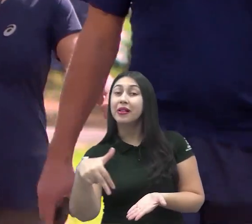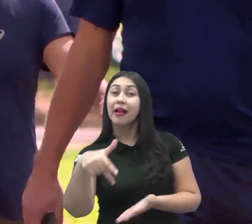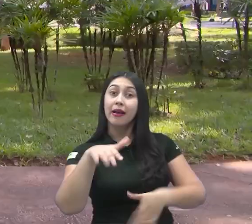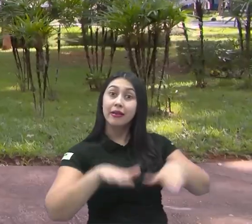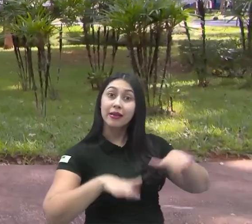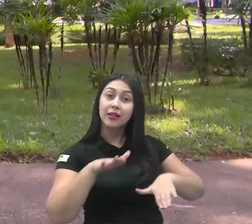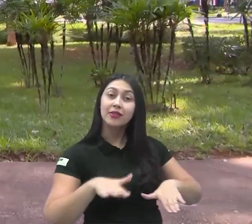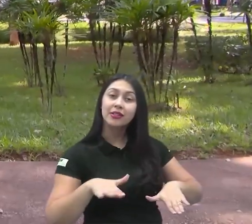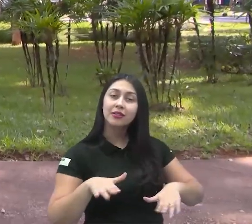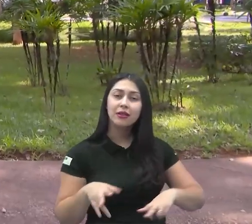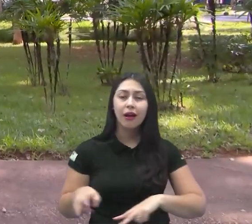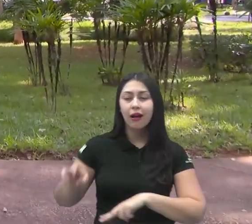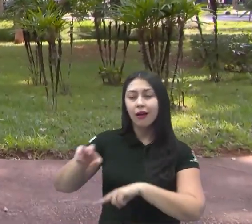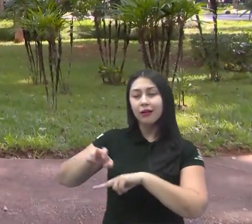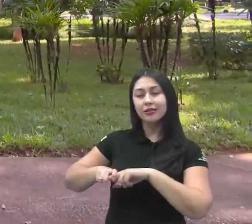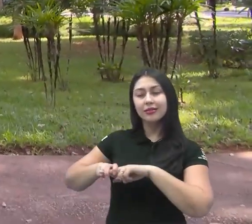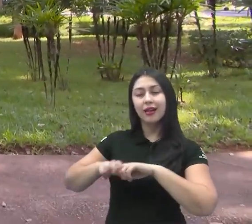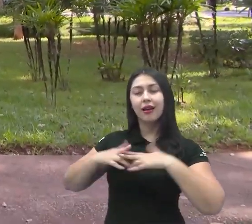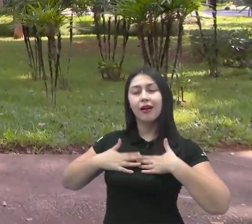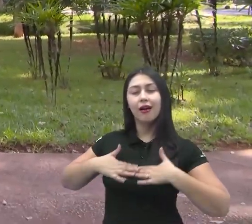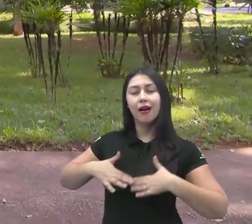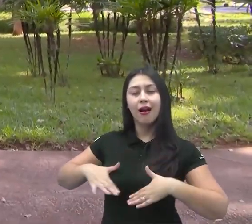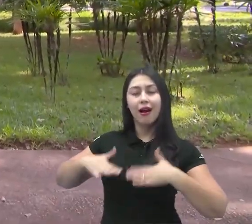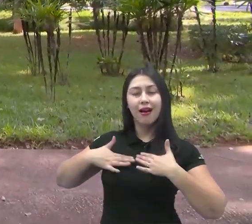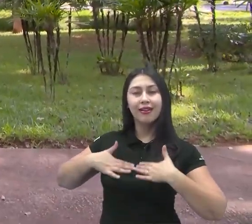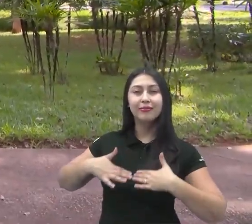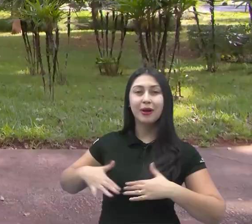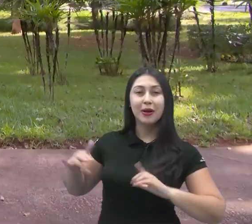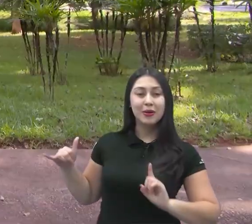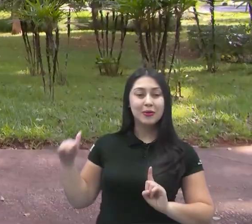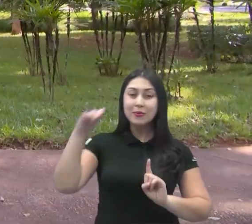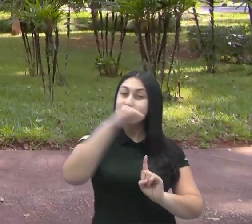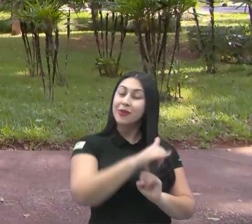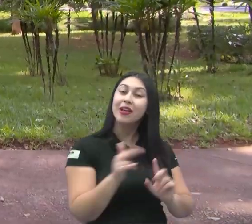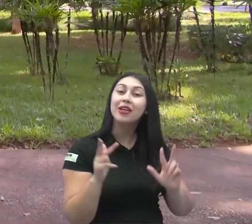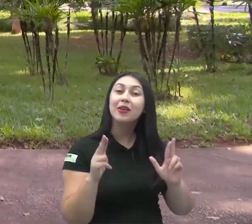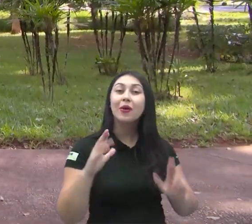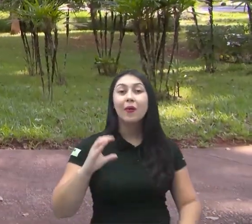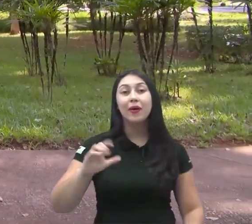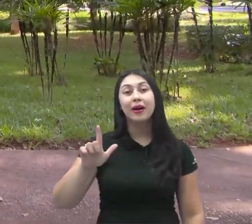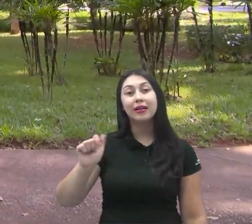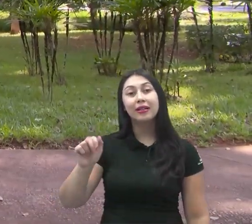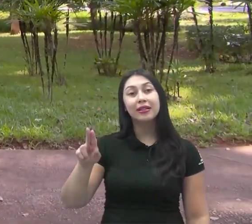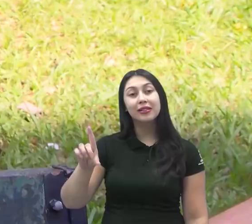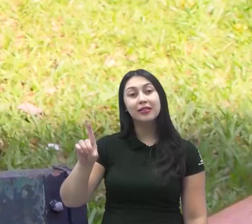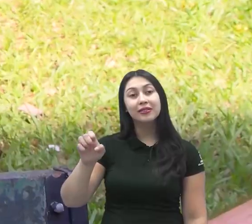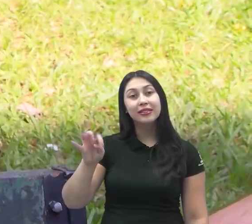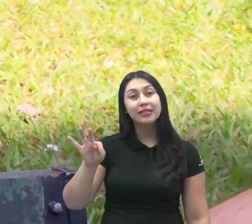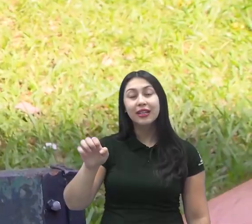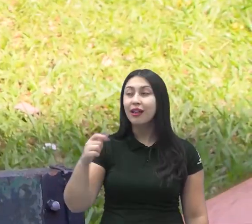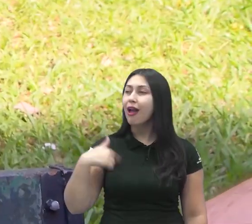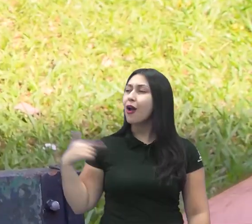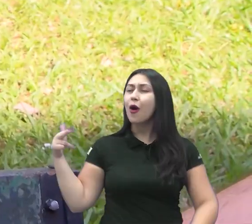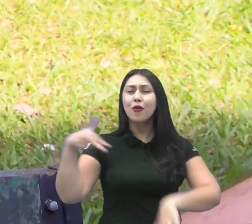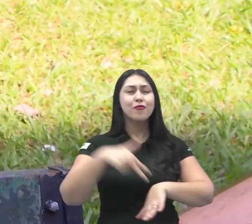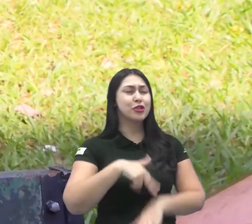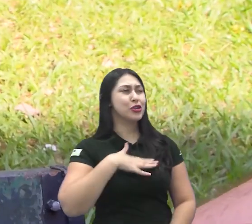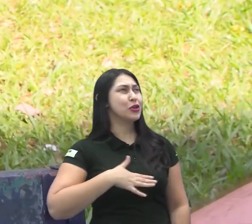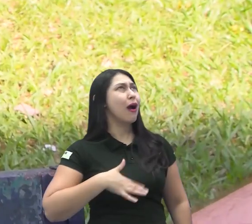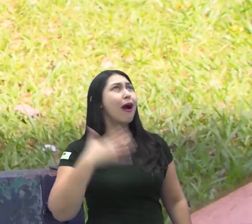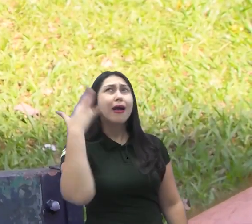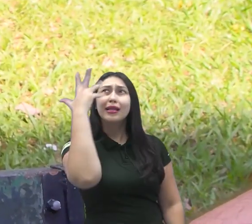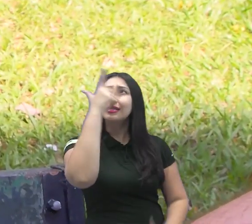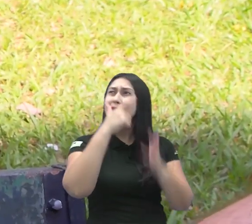sem rumo ou até um descanso no meio do dia no Parque Santos Dumont. Foi o que a dona Claudete fez. Eu gostei muito,